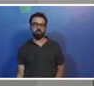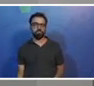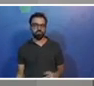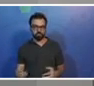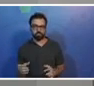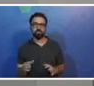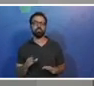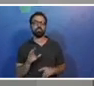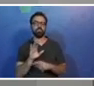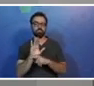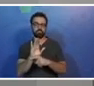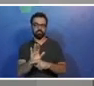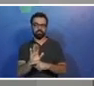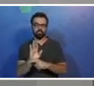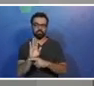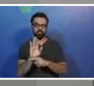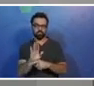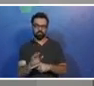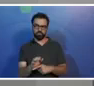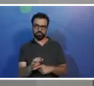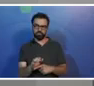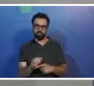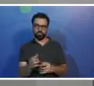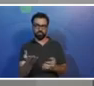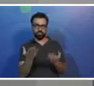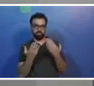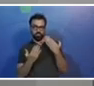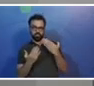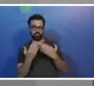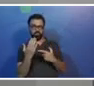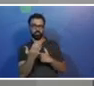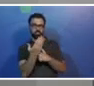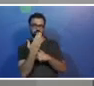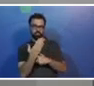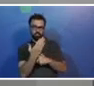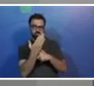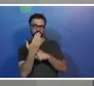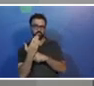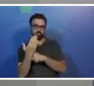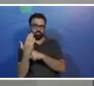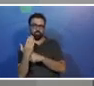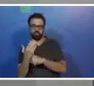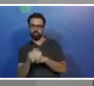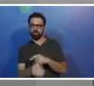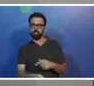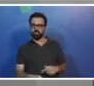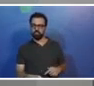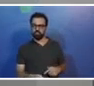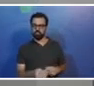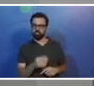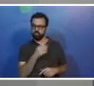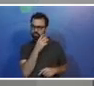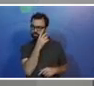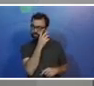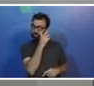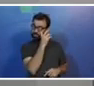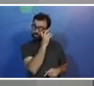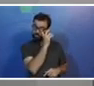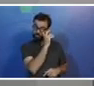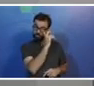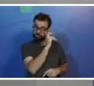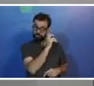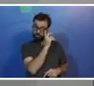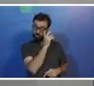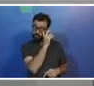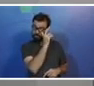nos auxiliando muito. Sem eles a gente não conseguiria jamais conseguir finalizar essas aulas e levar